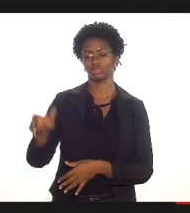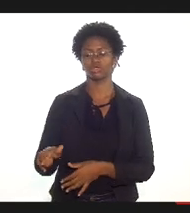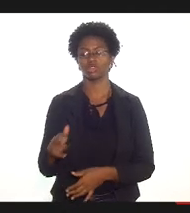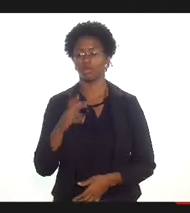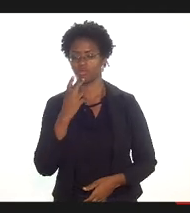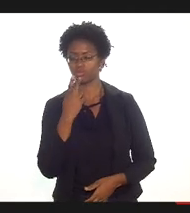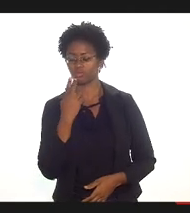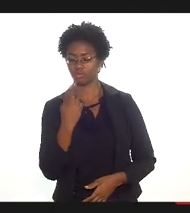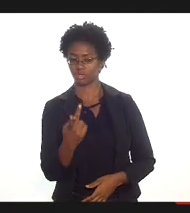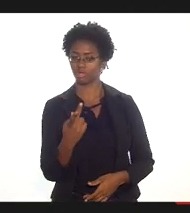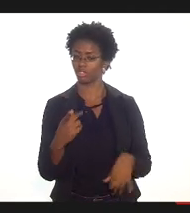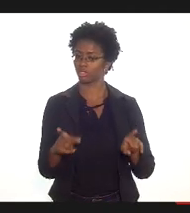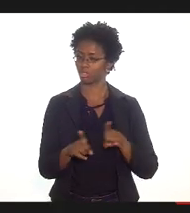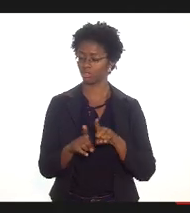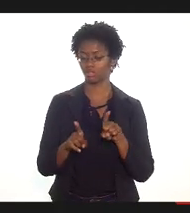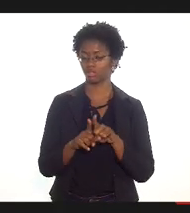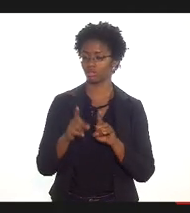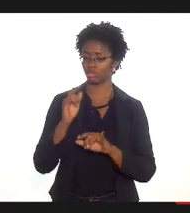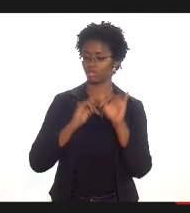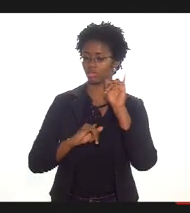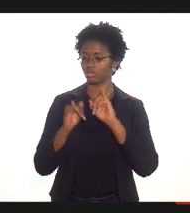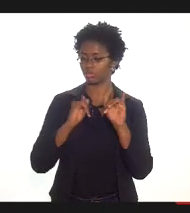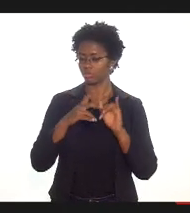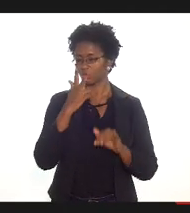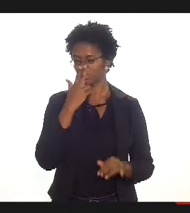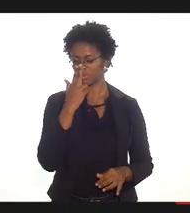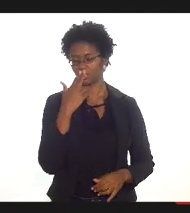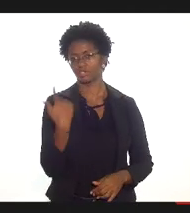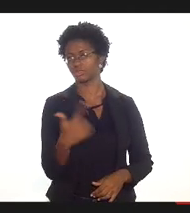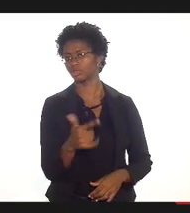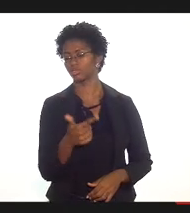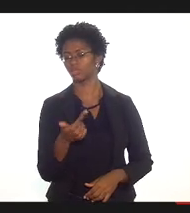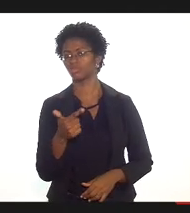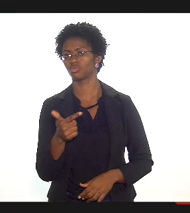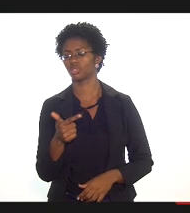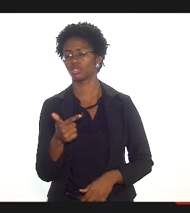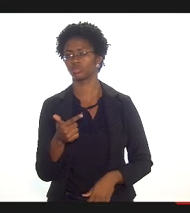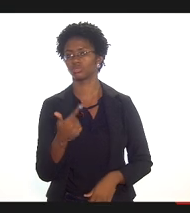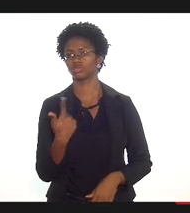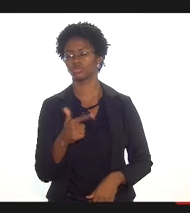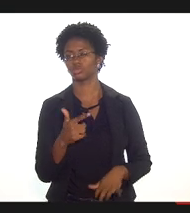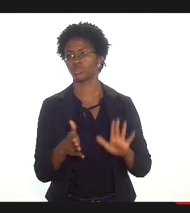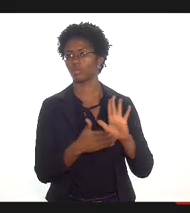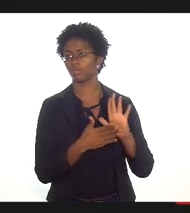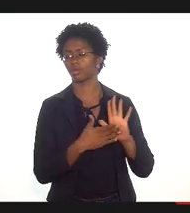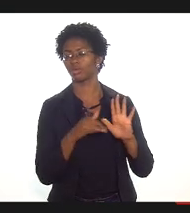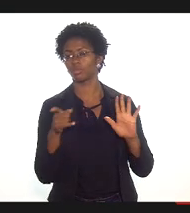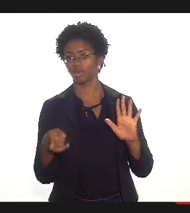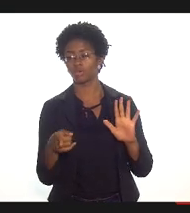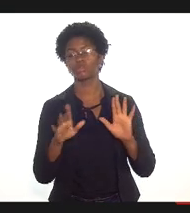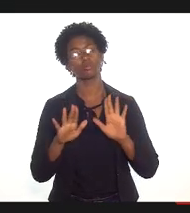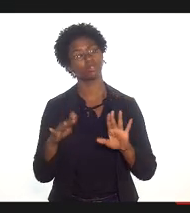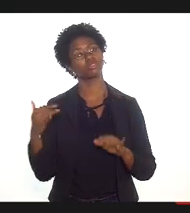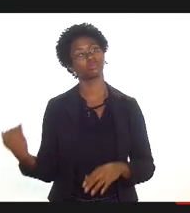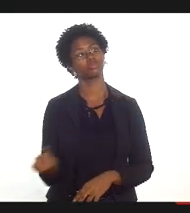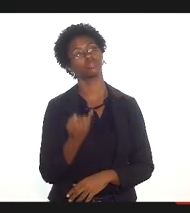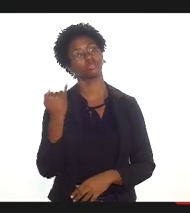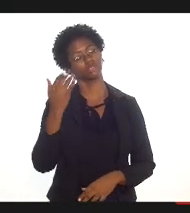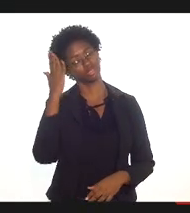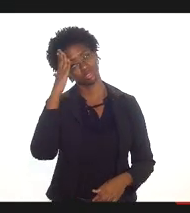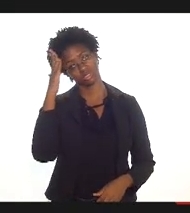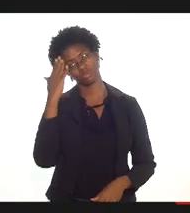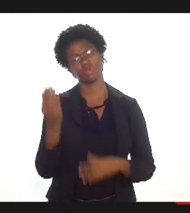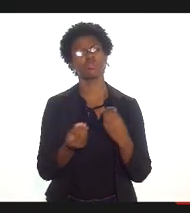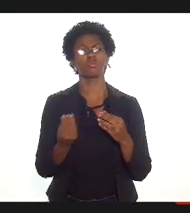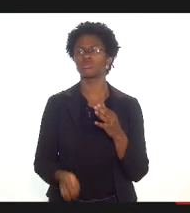também a informação de que parece que não tem mais essa proposta, é importante saber da onde